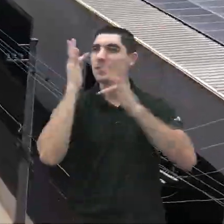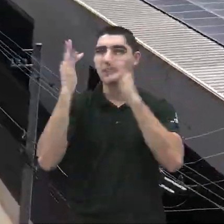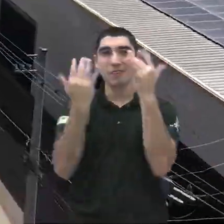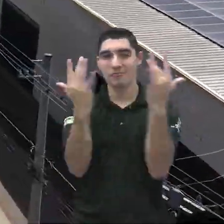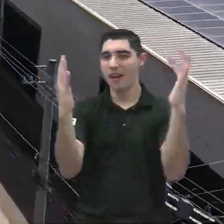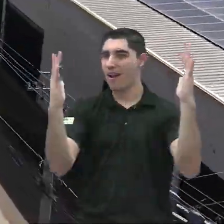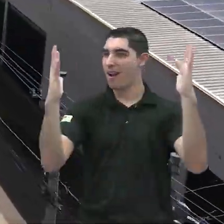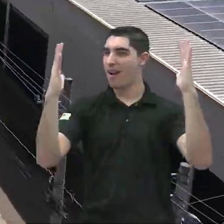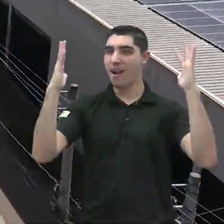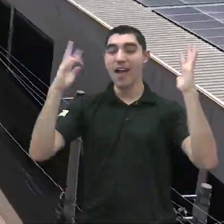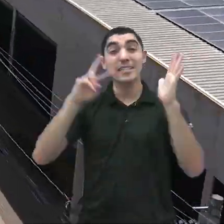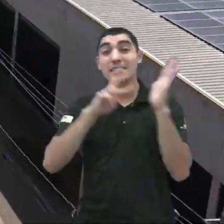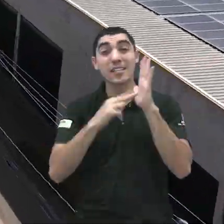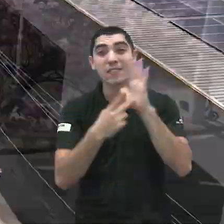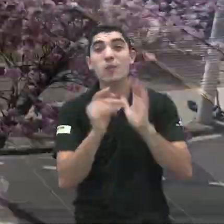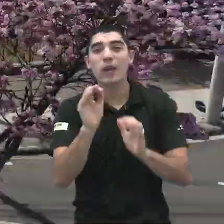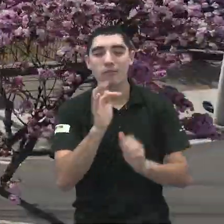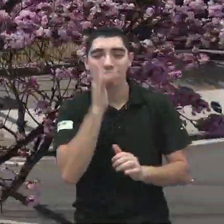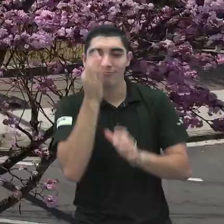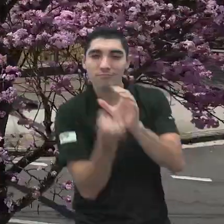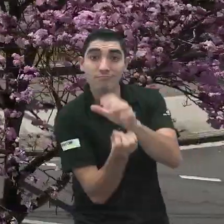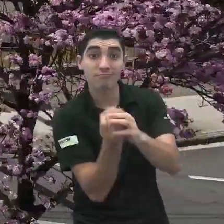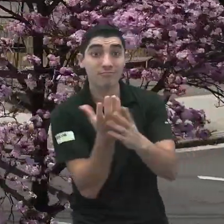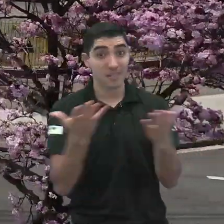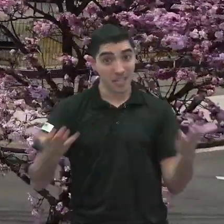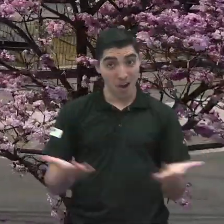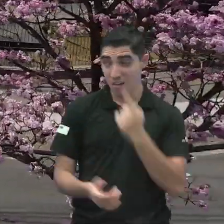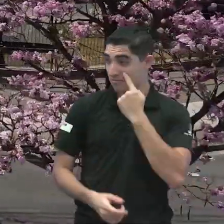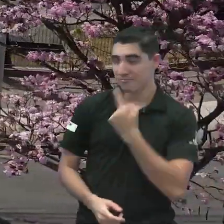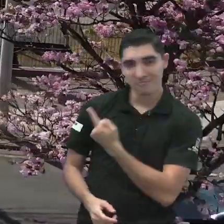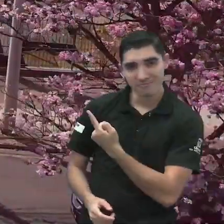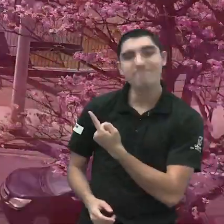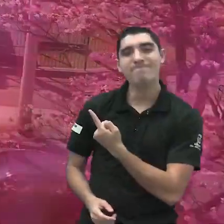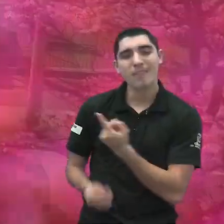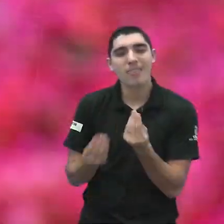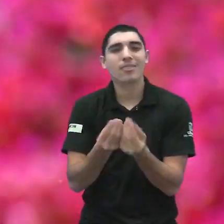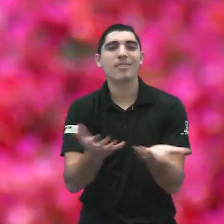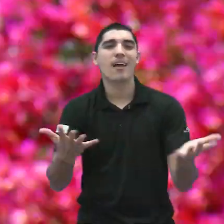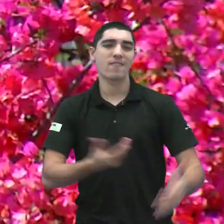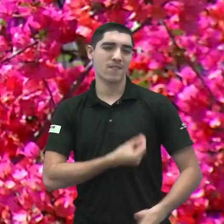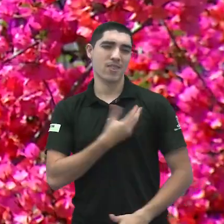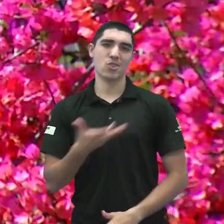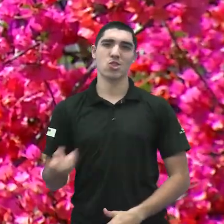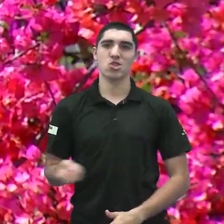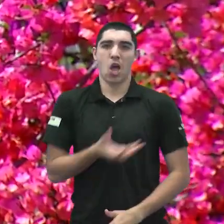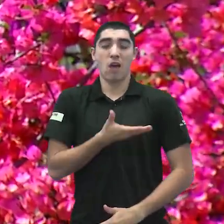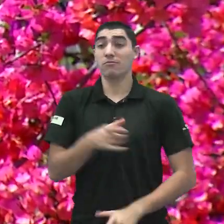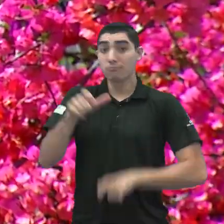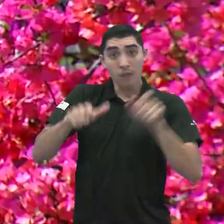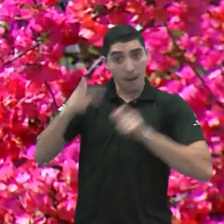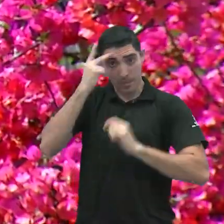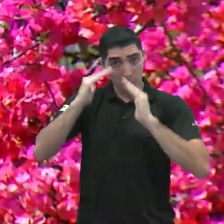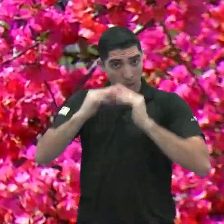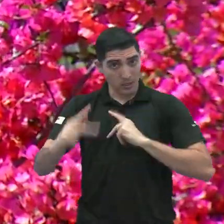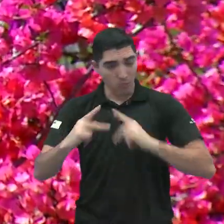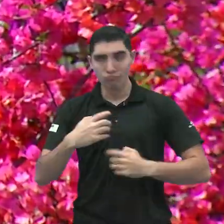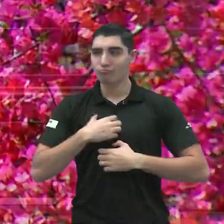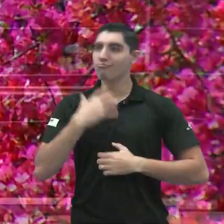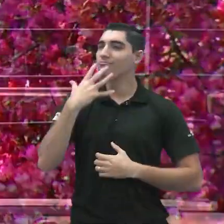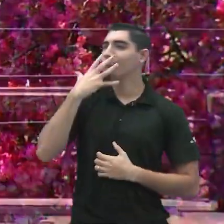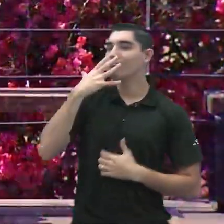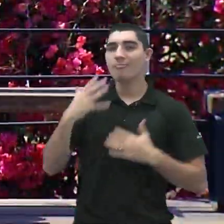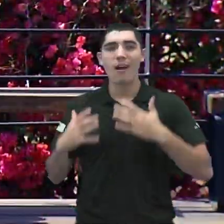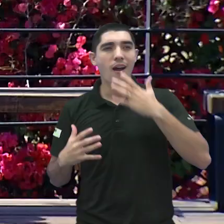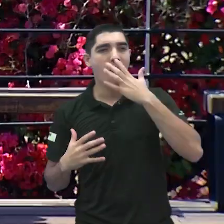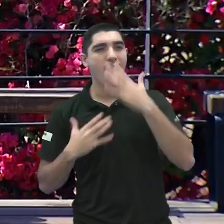Ruas floridas de todas as cores. Os ipês anunciaram o início da primavera e a estação das flores chegou trazendo vida nova para a